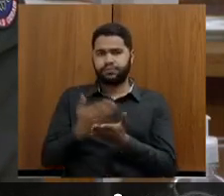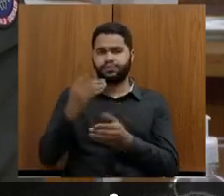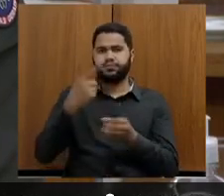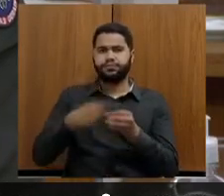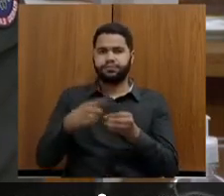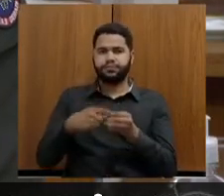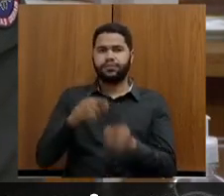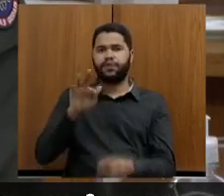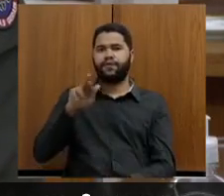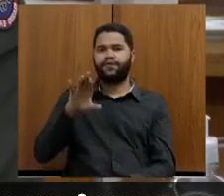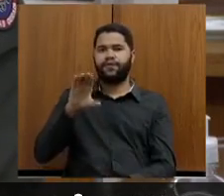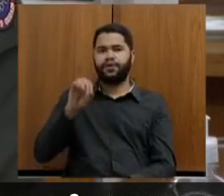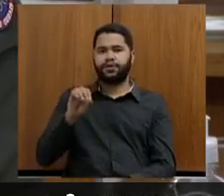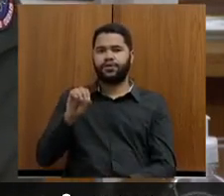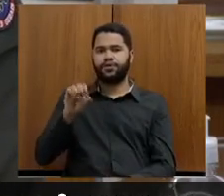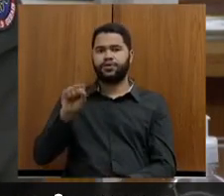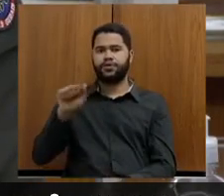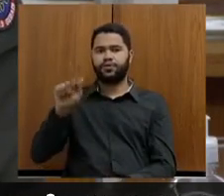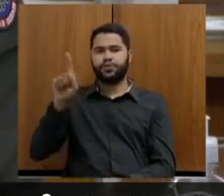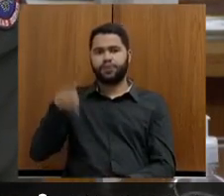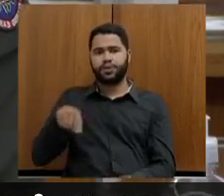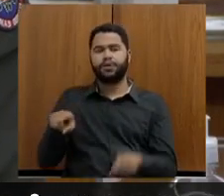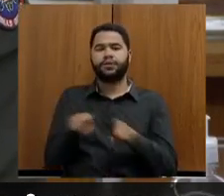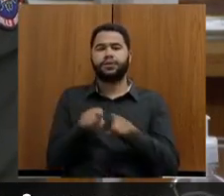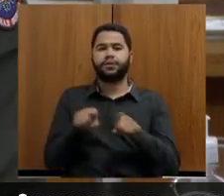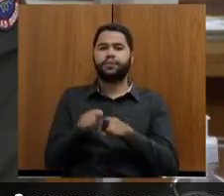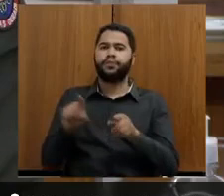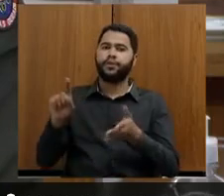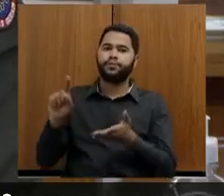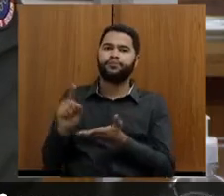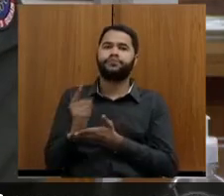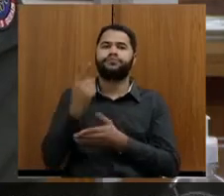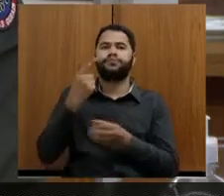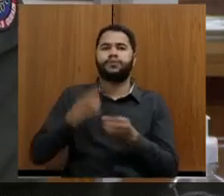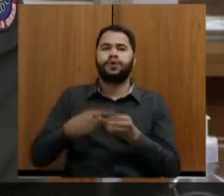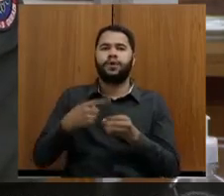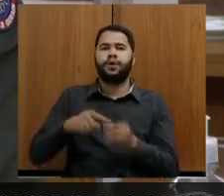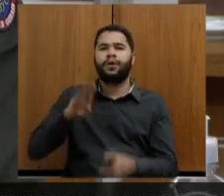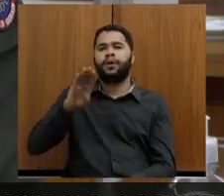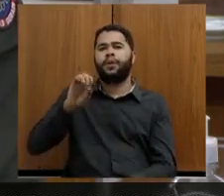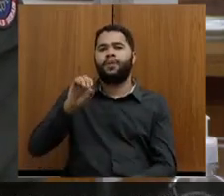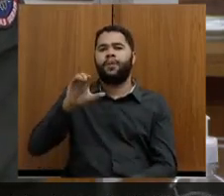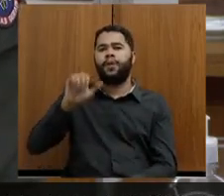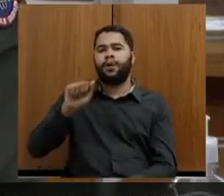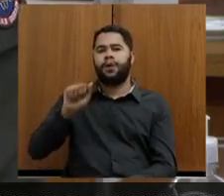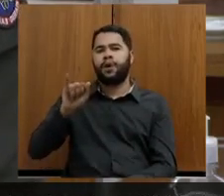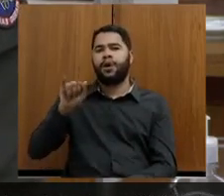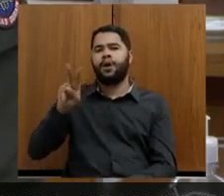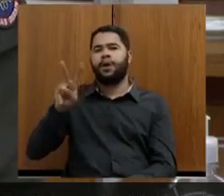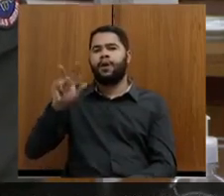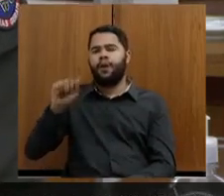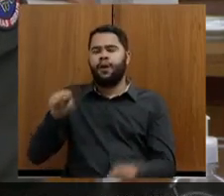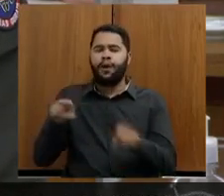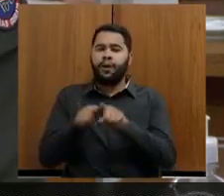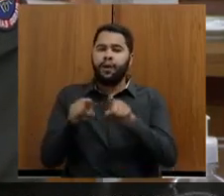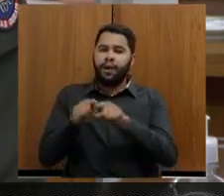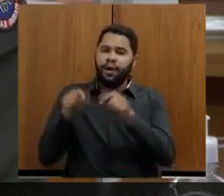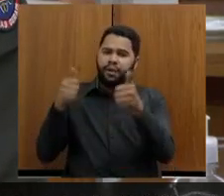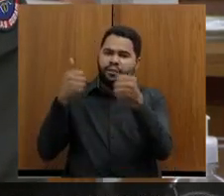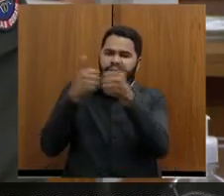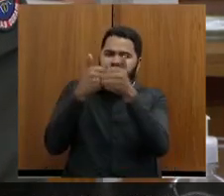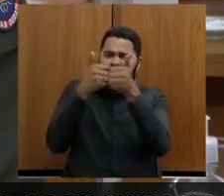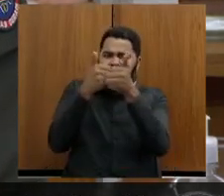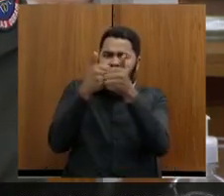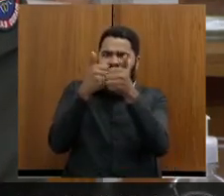a cidade de Francisco Sá tivemos também aí a inauguração na cidade de Bocaiuva próximo da região